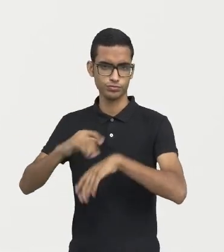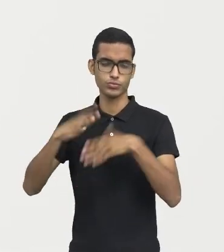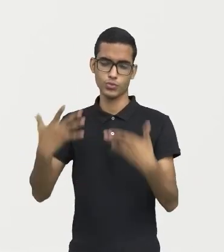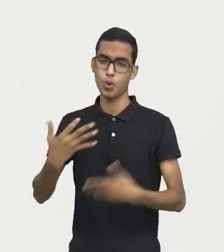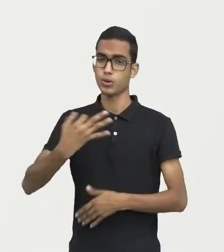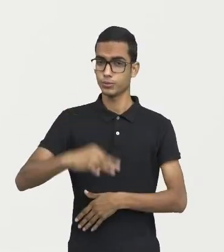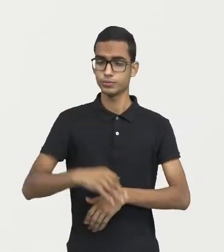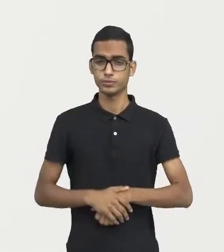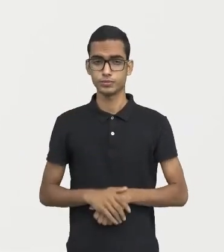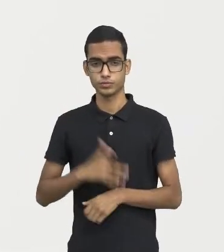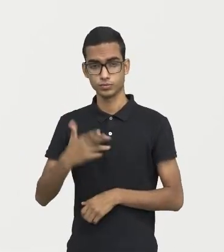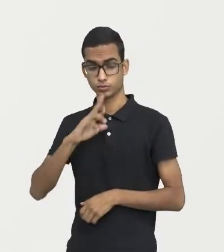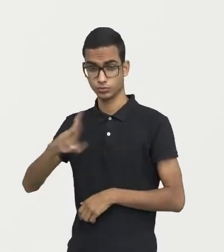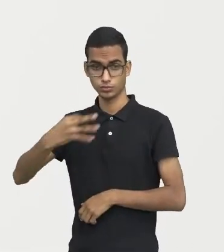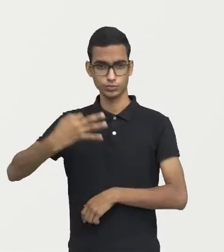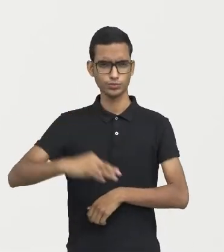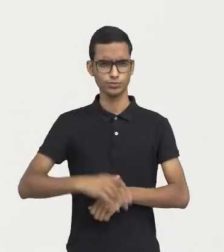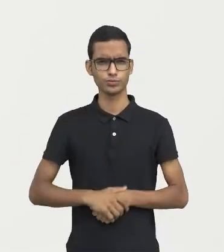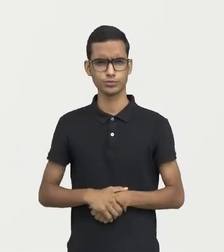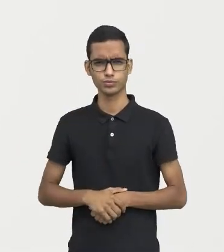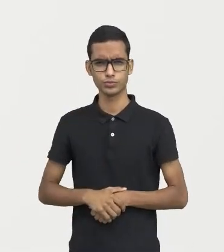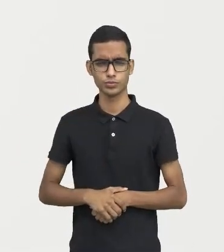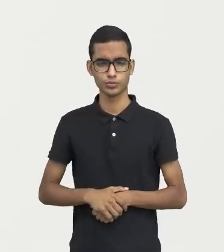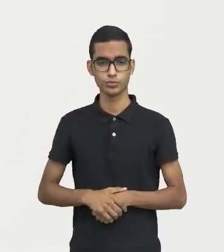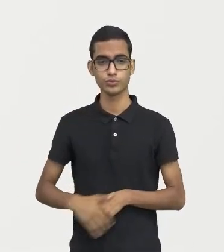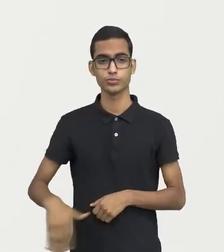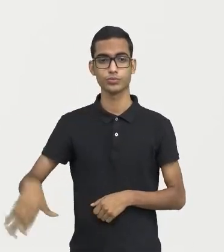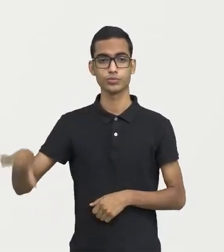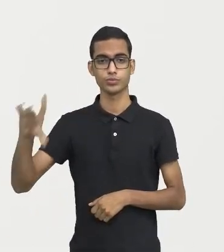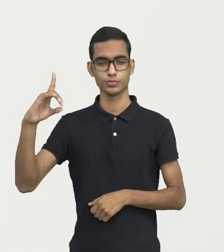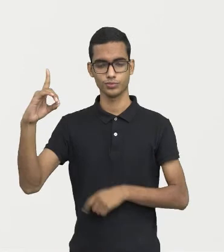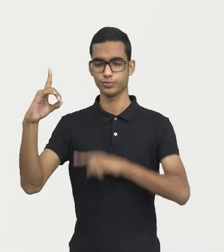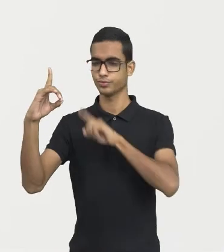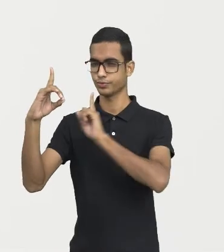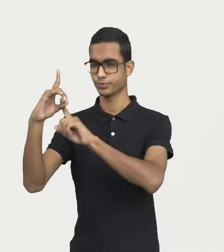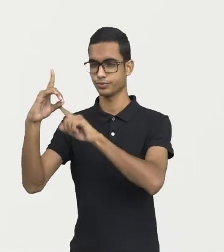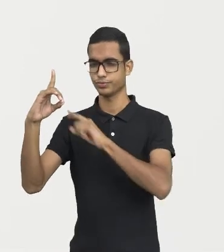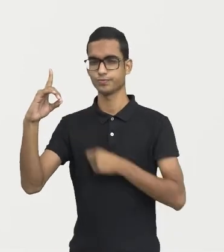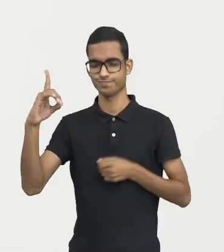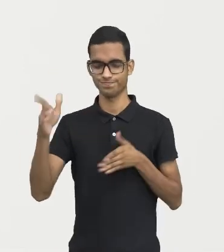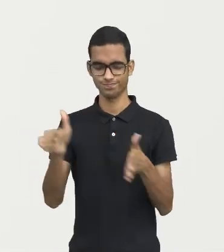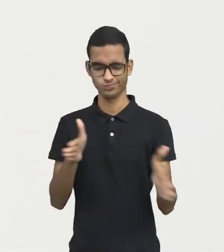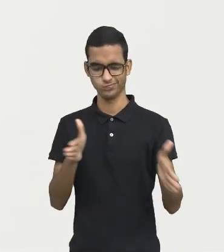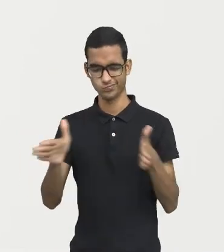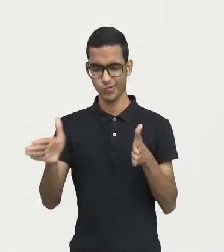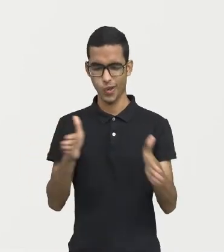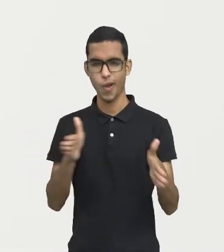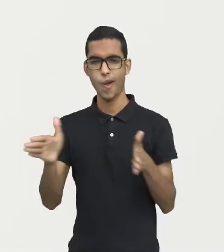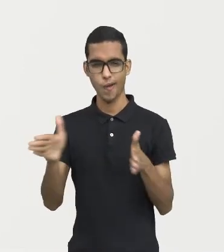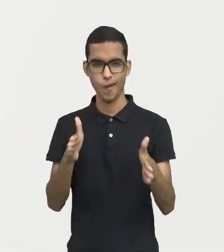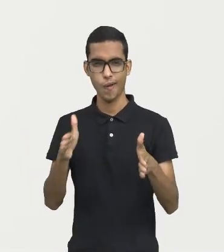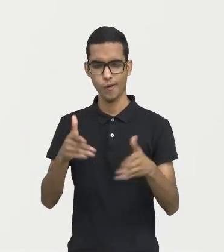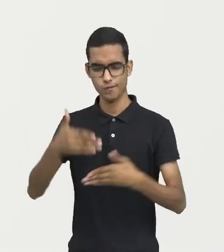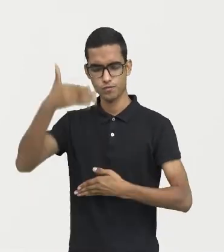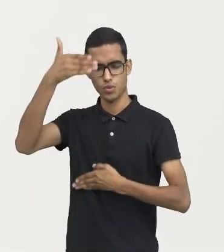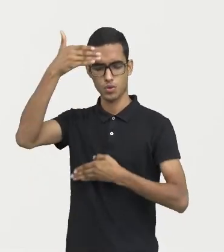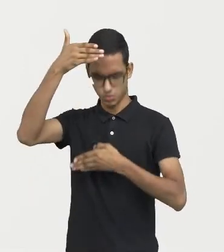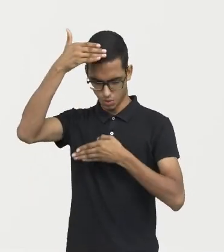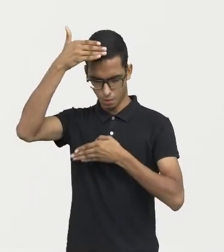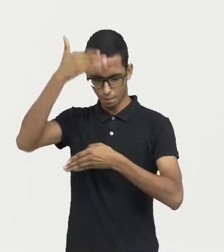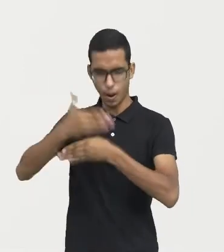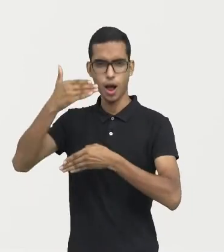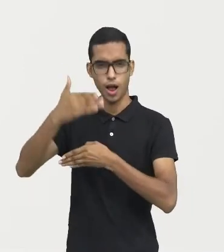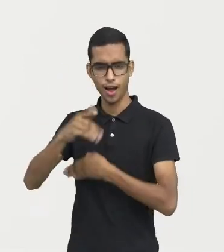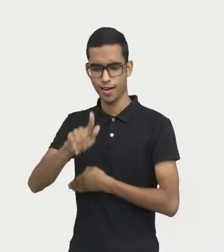Exatamente. Então, a resposta correta seria a letra D, esse período aí da guilhotina, onde nós